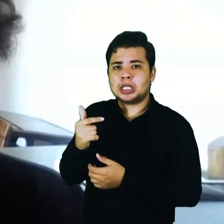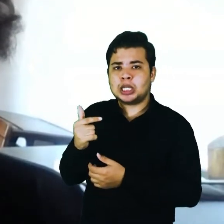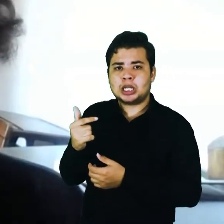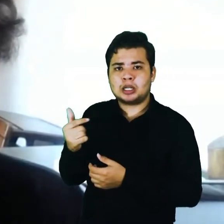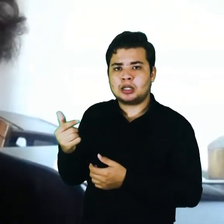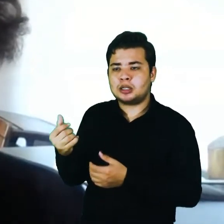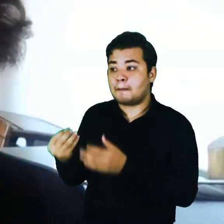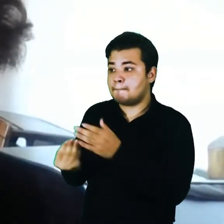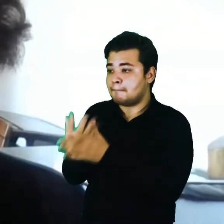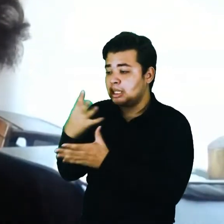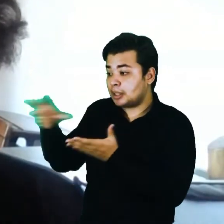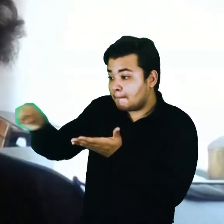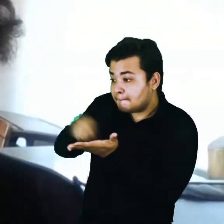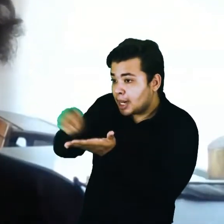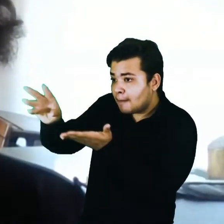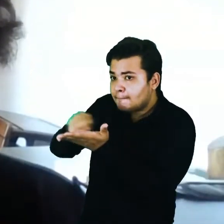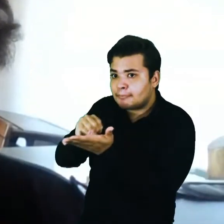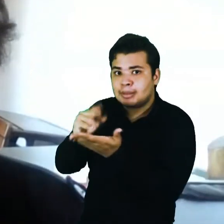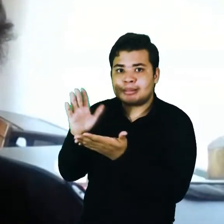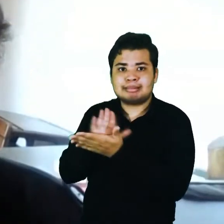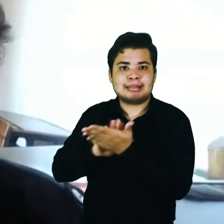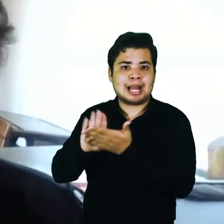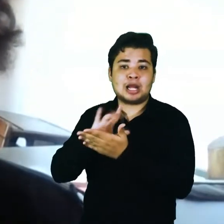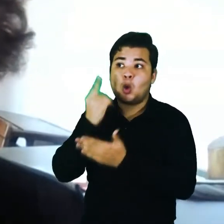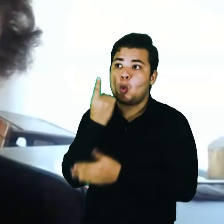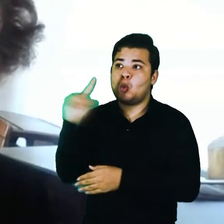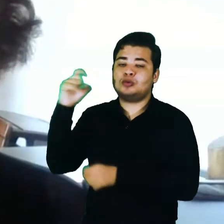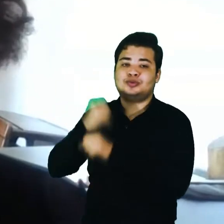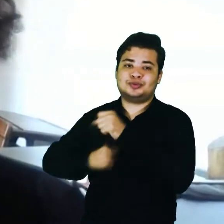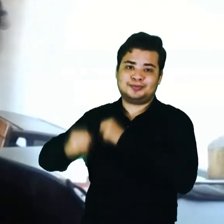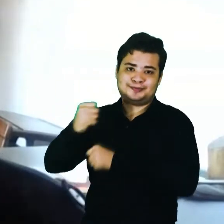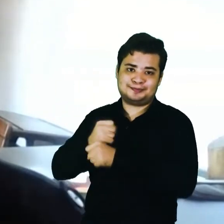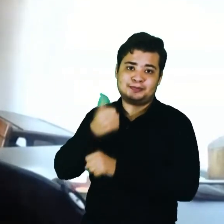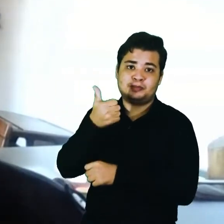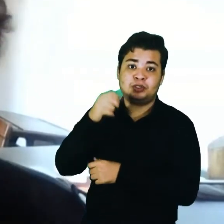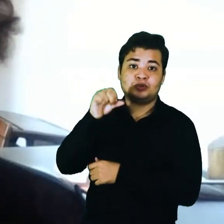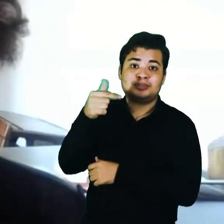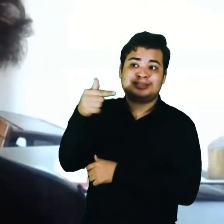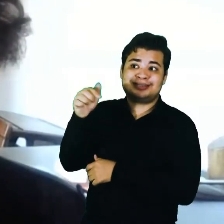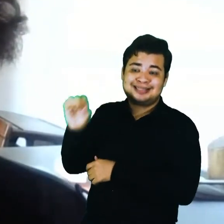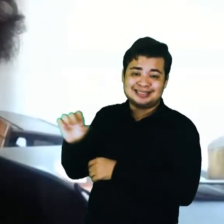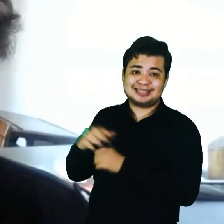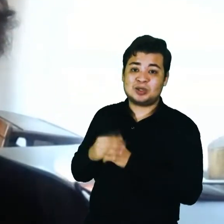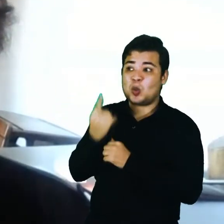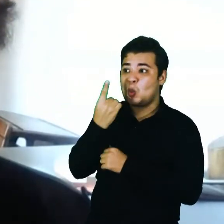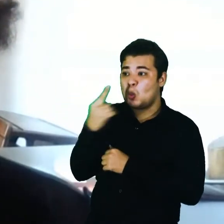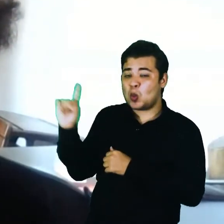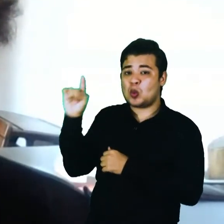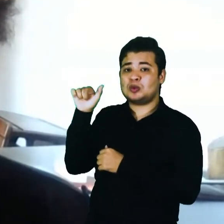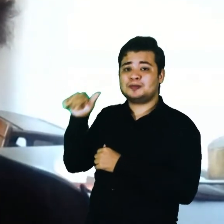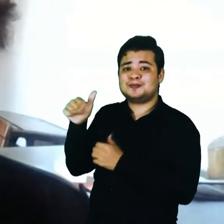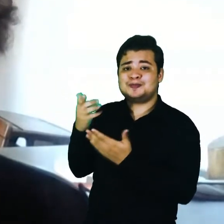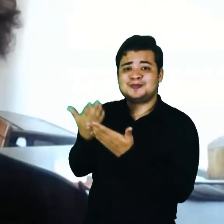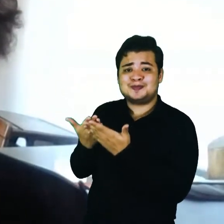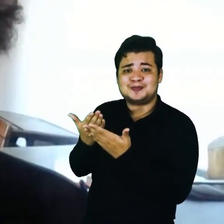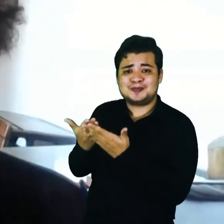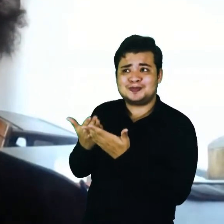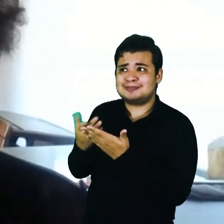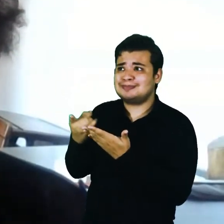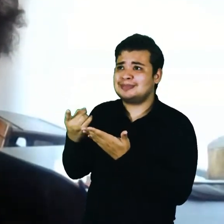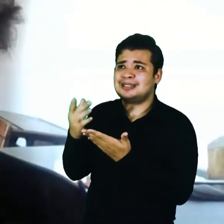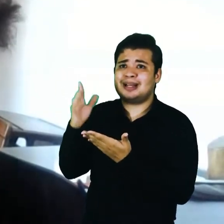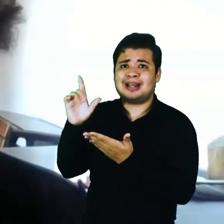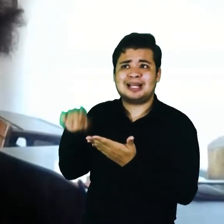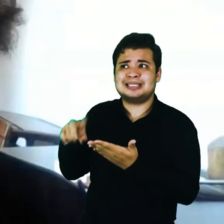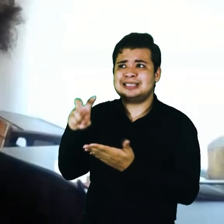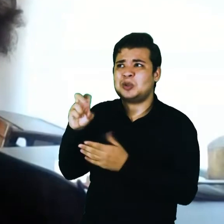coletas desde 1960. Então, o pouco material que eu consultei, que eu tive análise, é material de mais